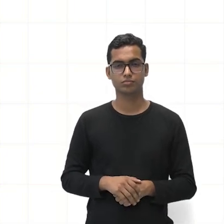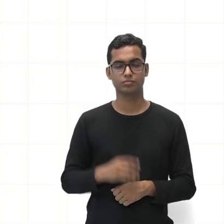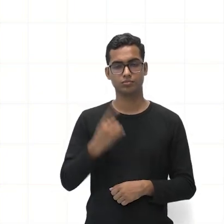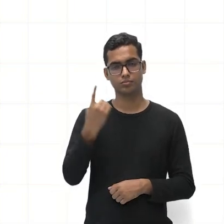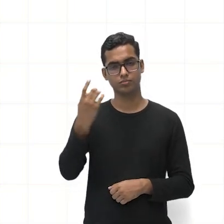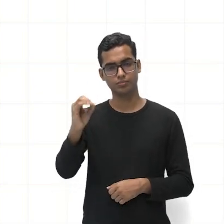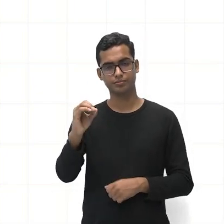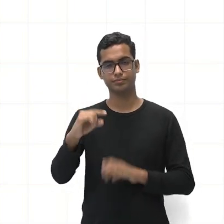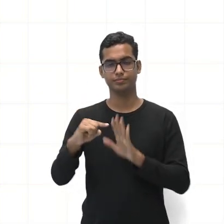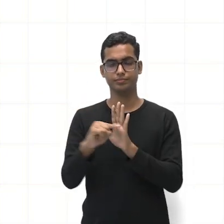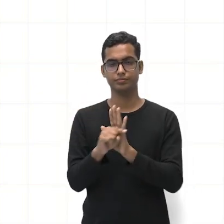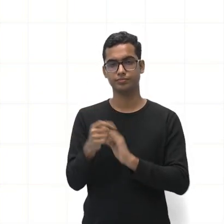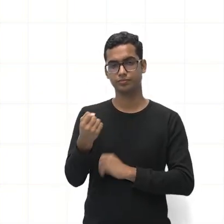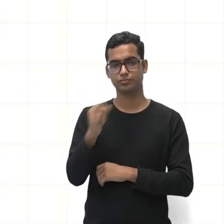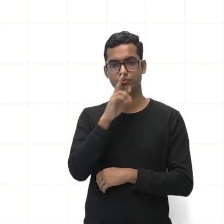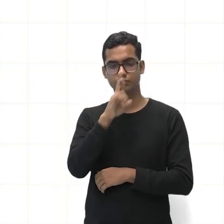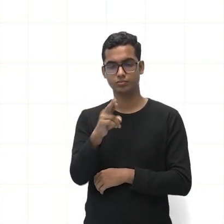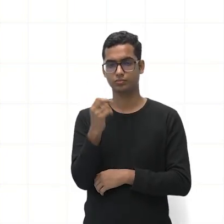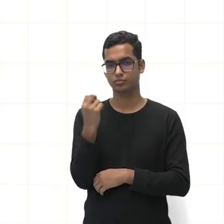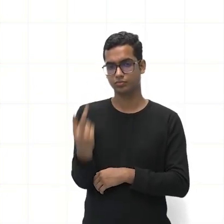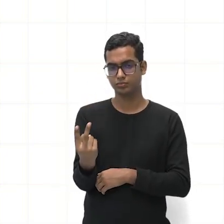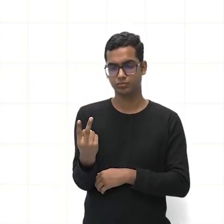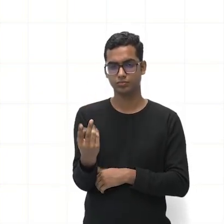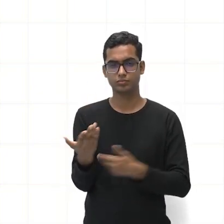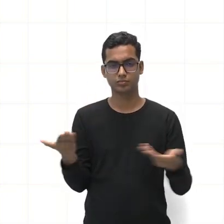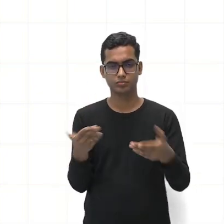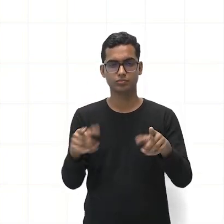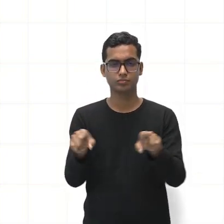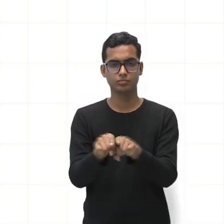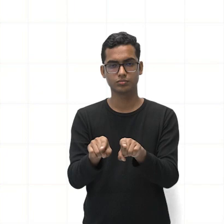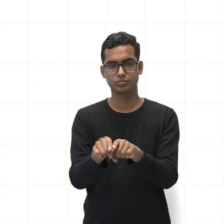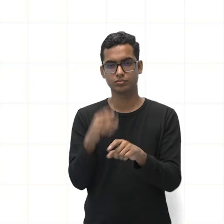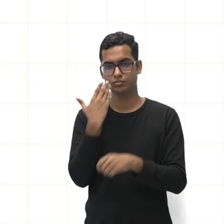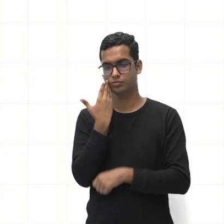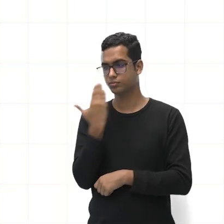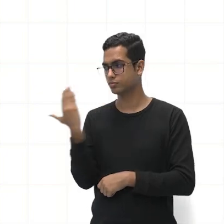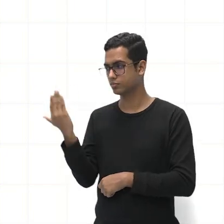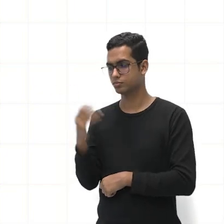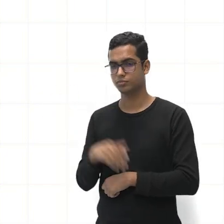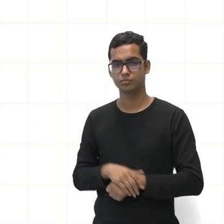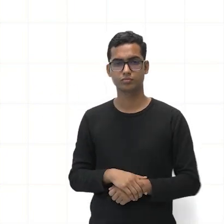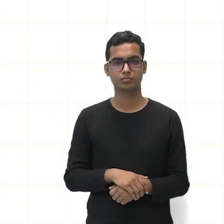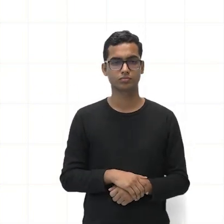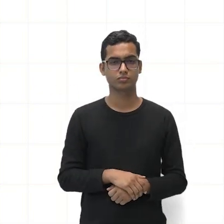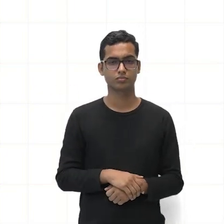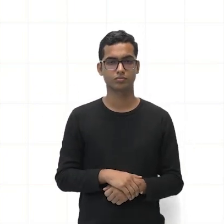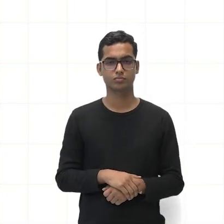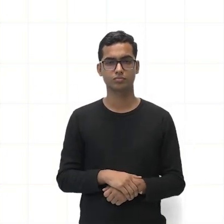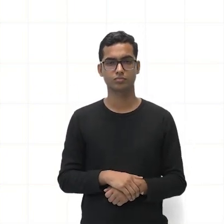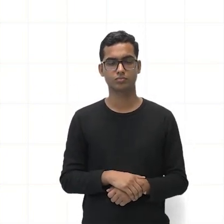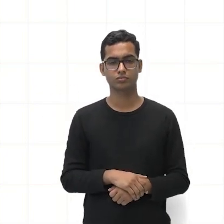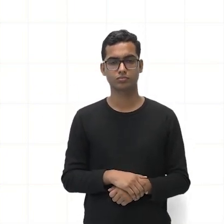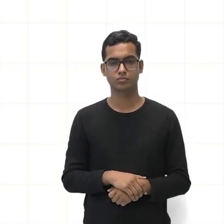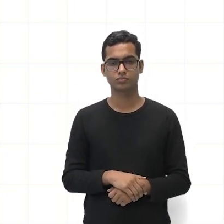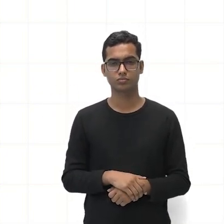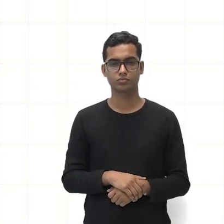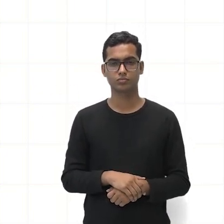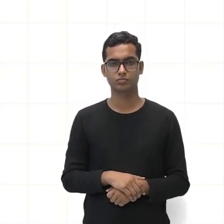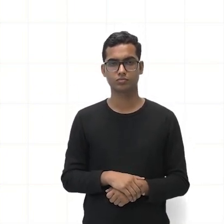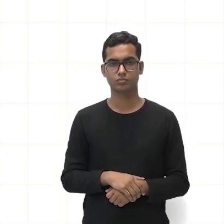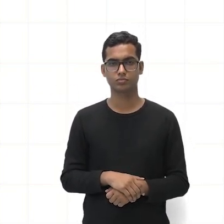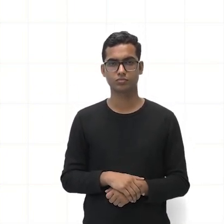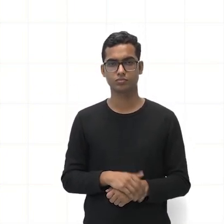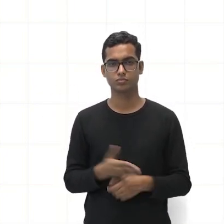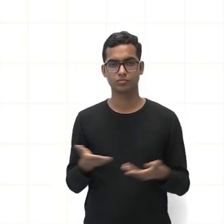2. Em seguida, a próxima, aqui já não vai poder valer mais 10, porque emprestou uma, né? Mas empresta uma da direita, agora ficou valendo